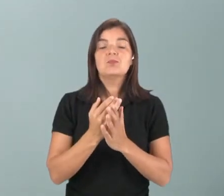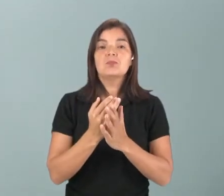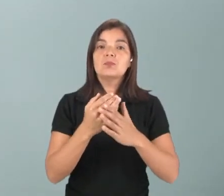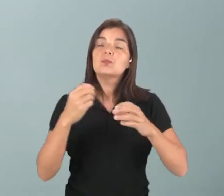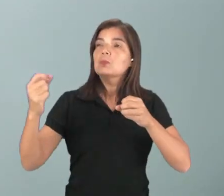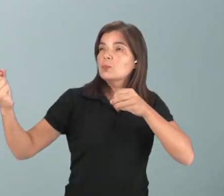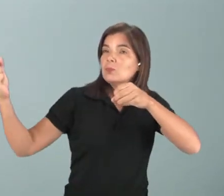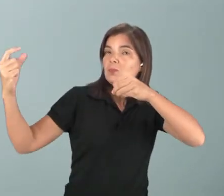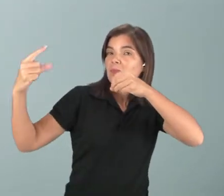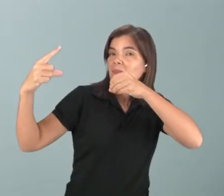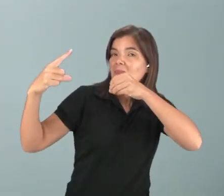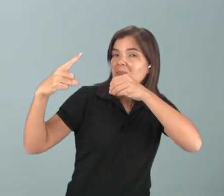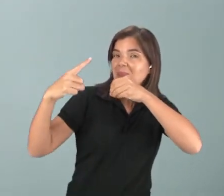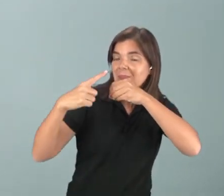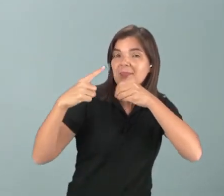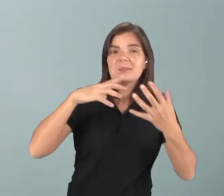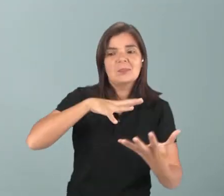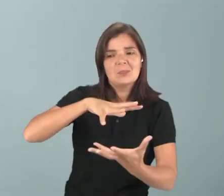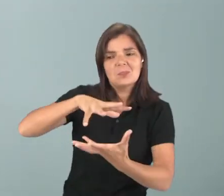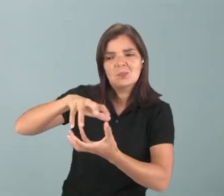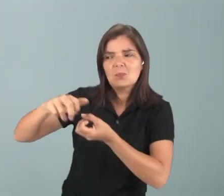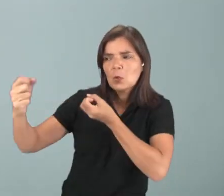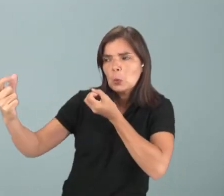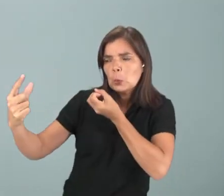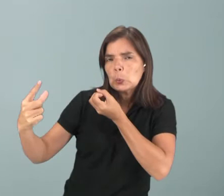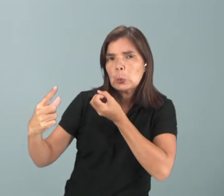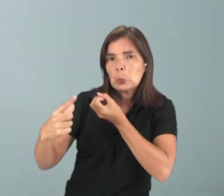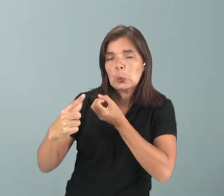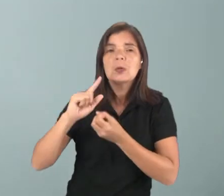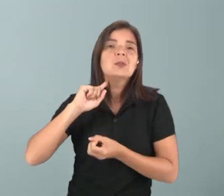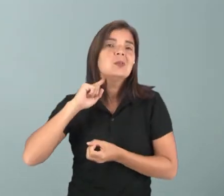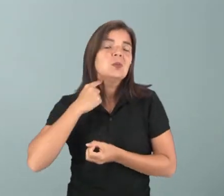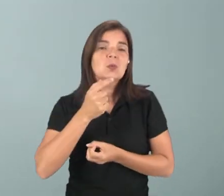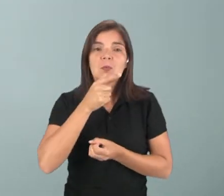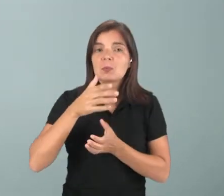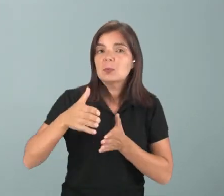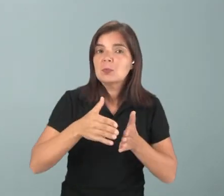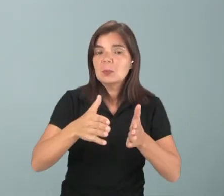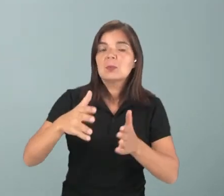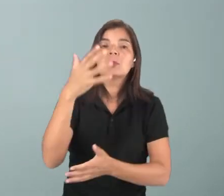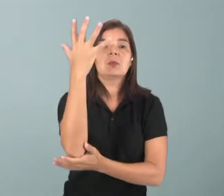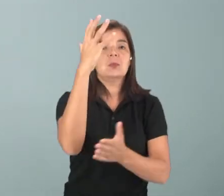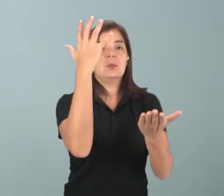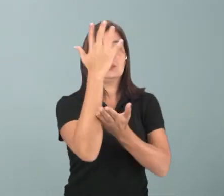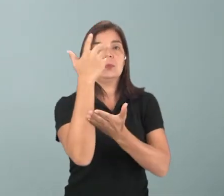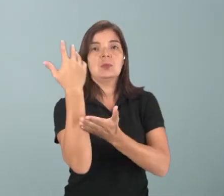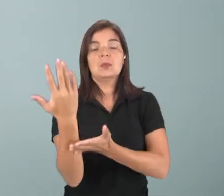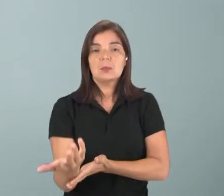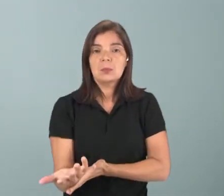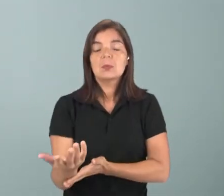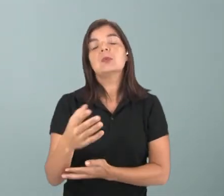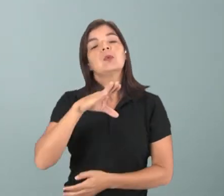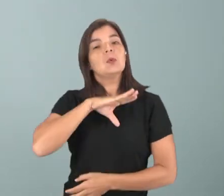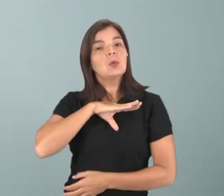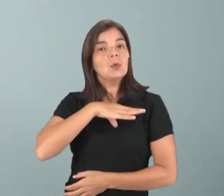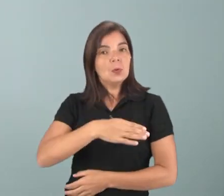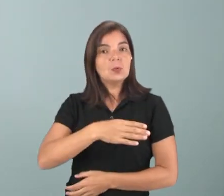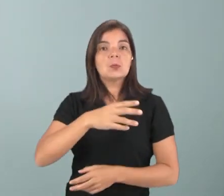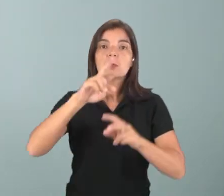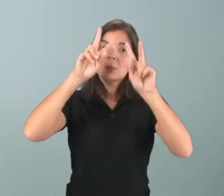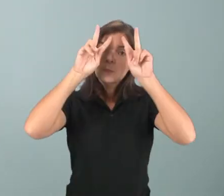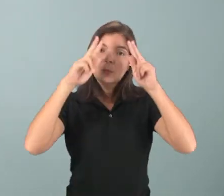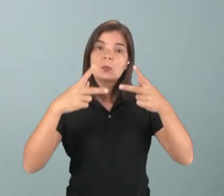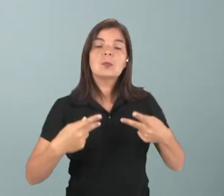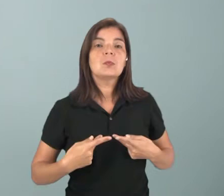estufa, né? Aumentam o aquecimento do planeta, tá? Poluindo rios, devastando florestas. Então, a ação humana hoje, ela tem